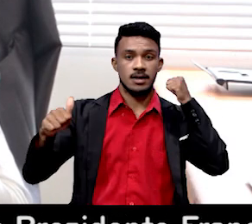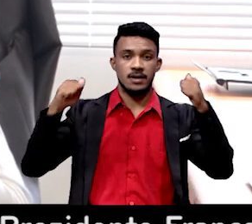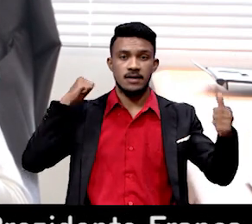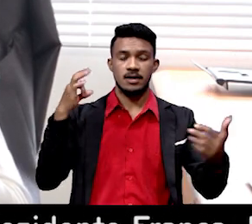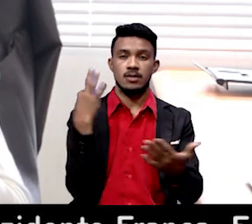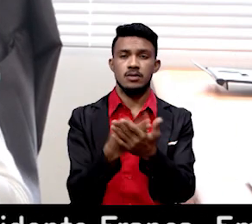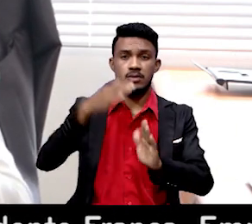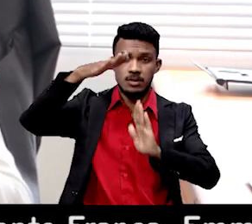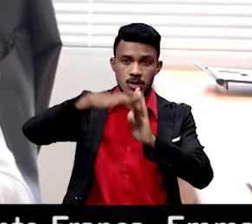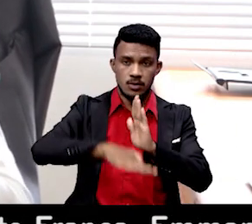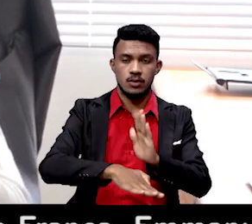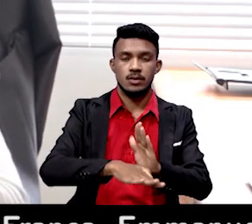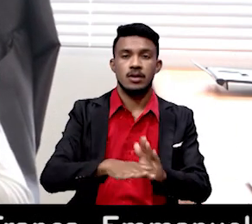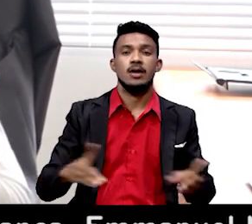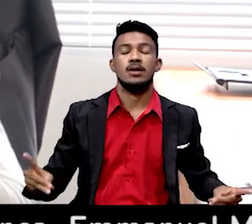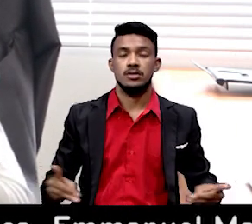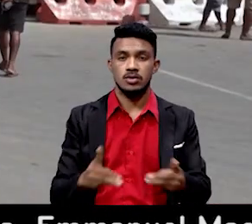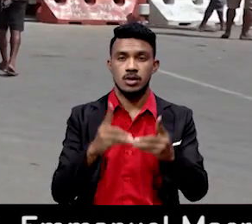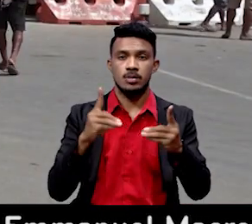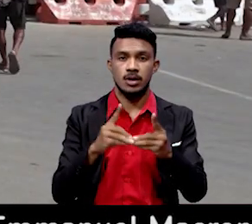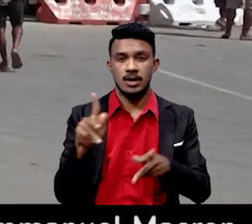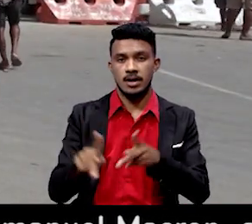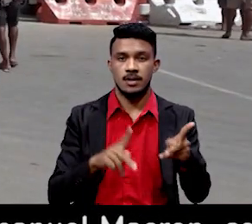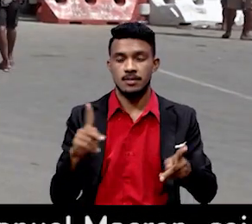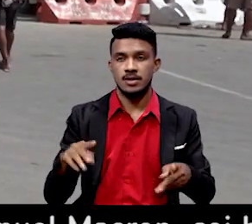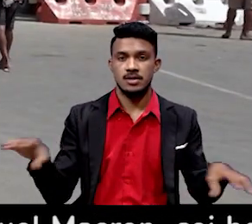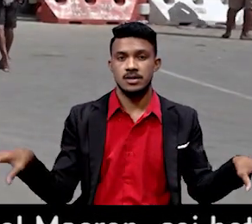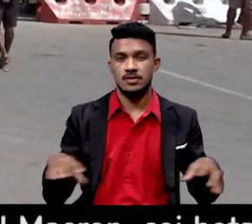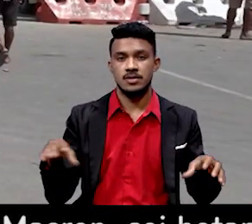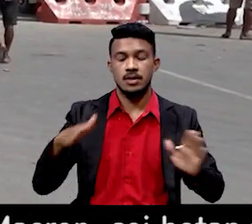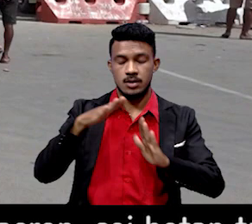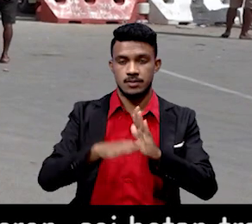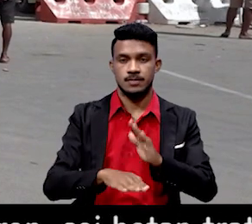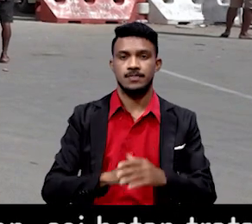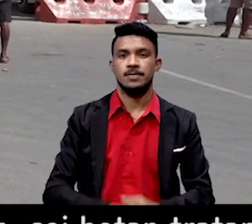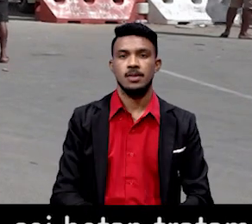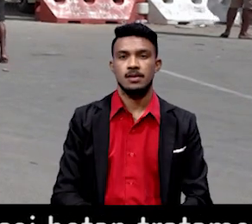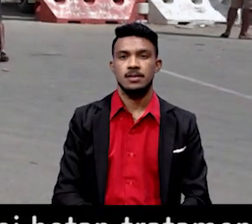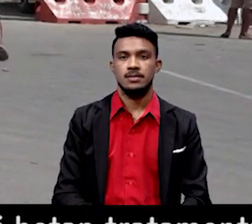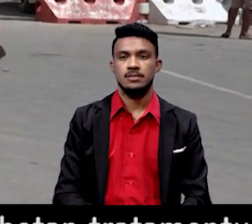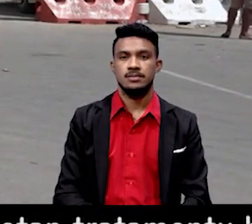nem tu não teves nem a feita teves como empresa ser tem que halar com ele dois meses.